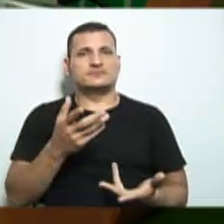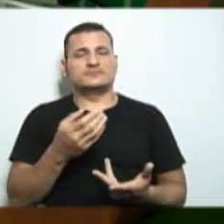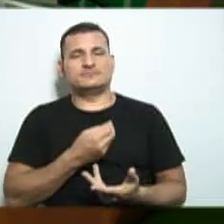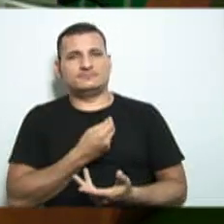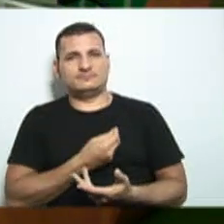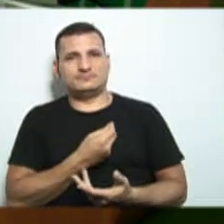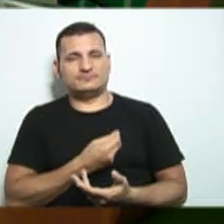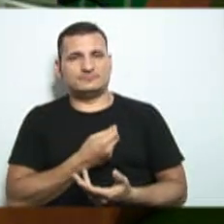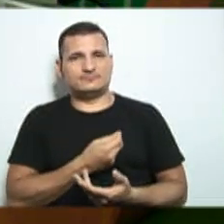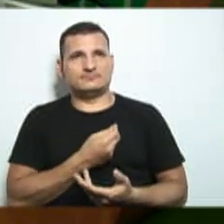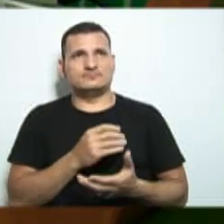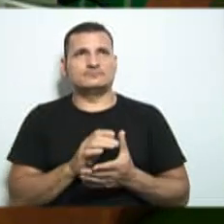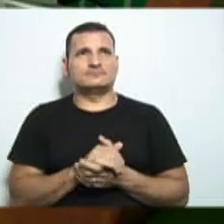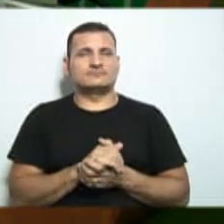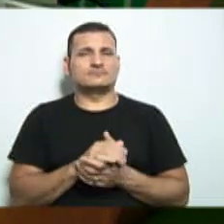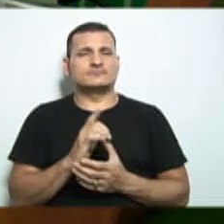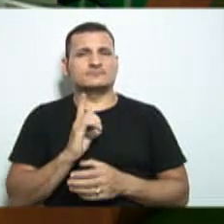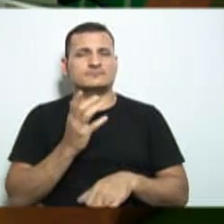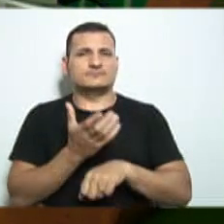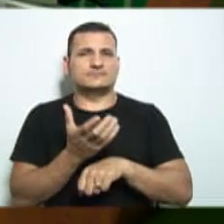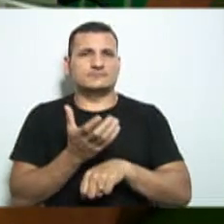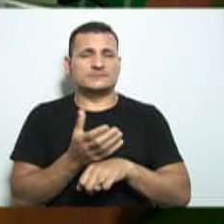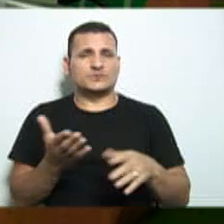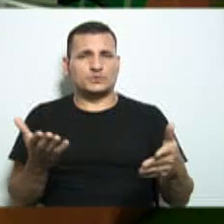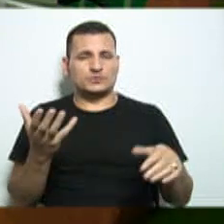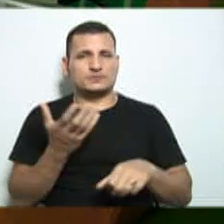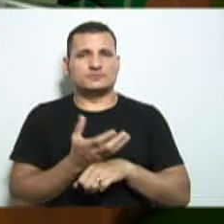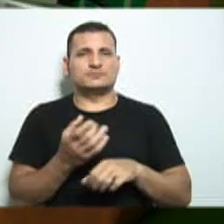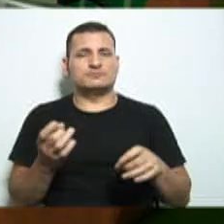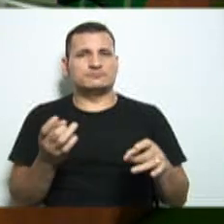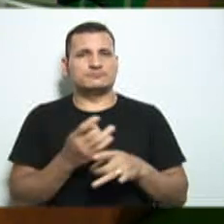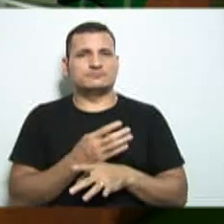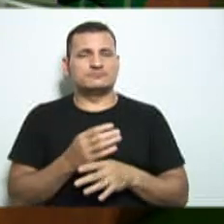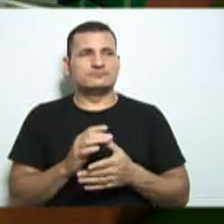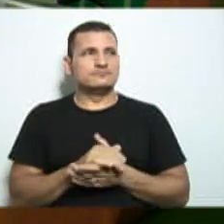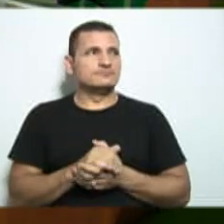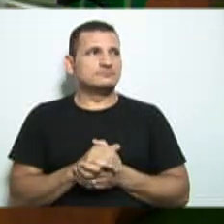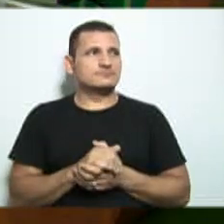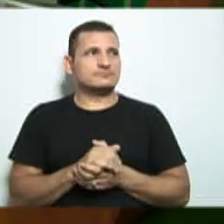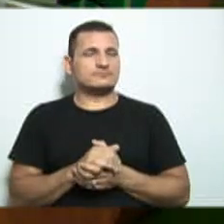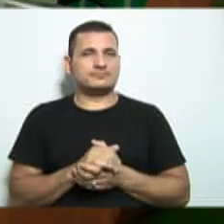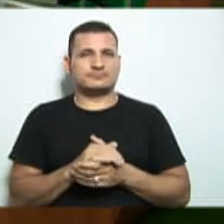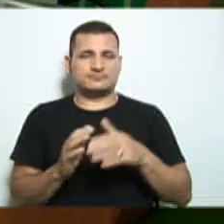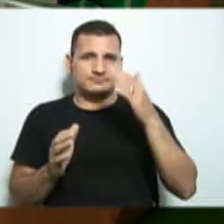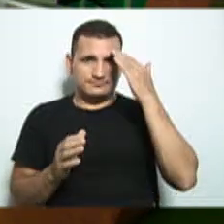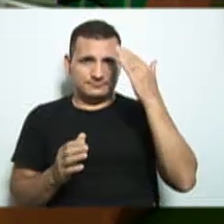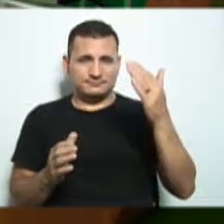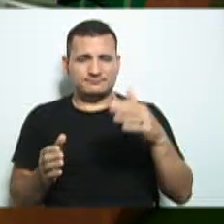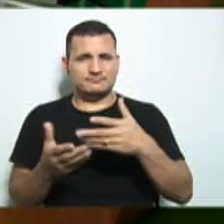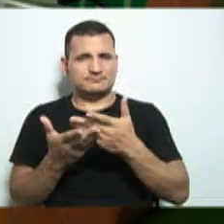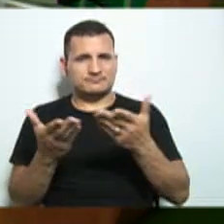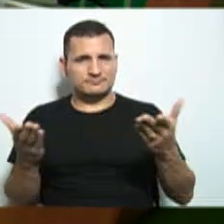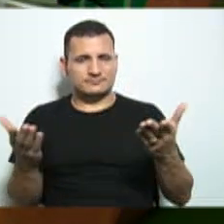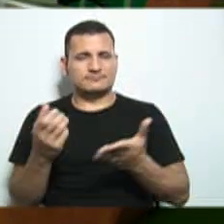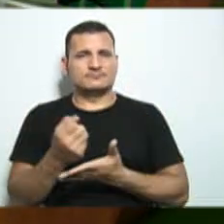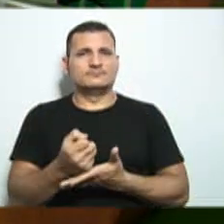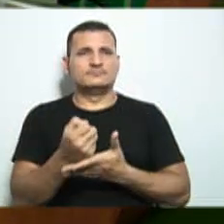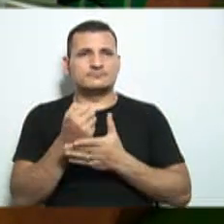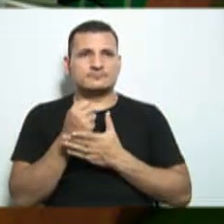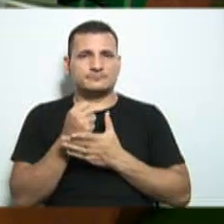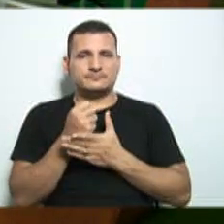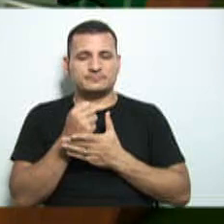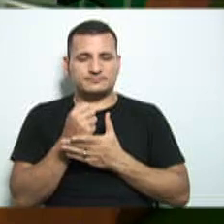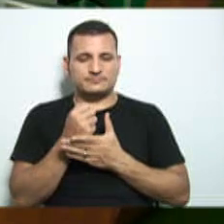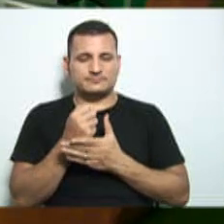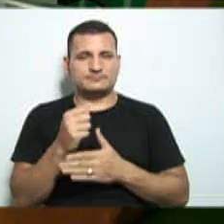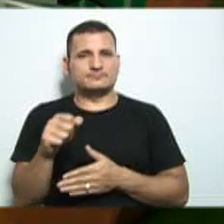que estiveram aí. Essa disciplina está encerrando, né, professor? Dá um alôzinho aí. Isso mesmo. Obrigado a todos por esse apoio, tanto